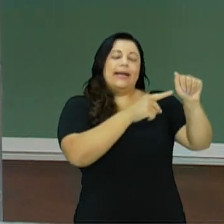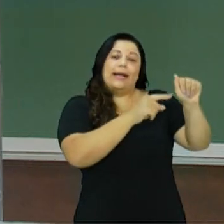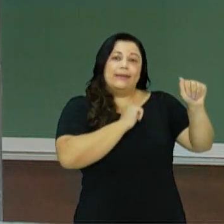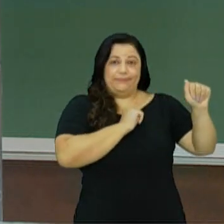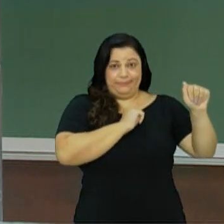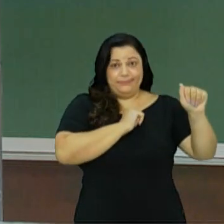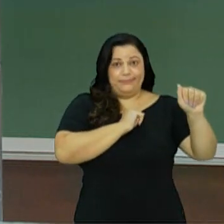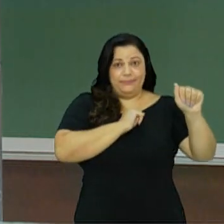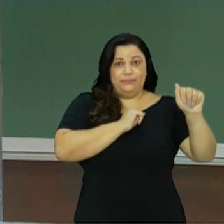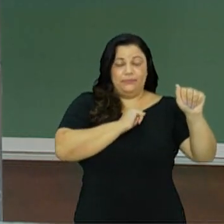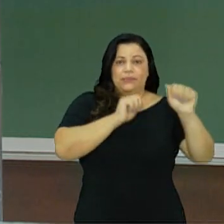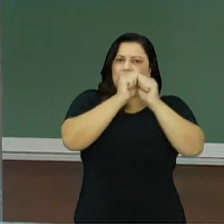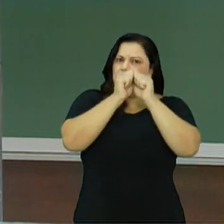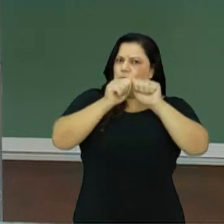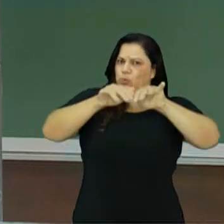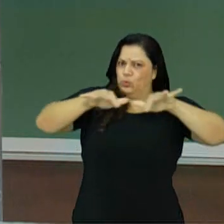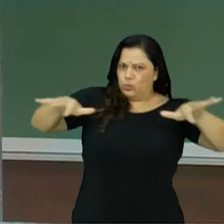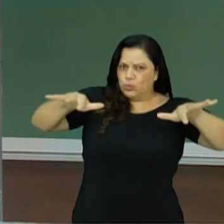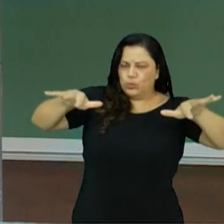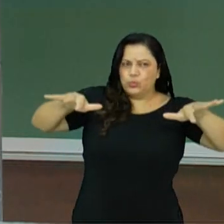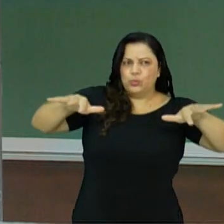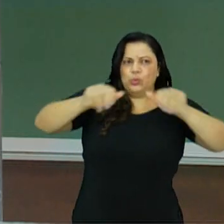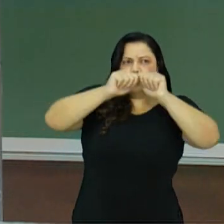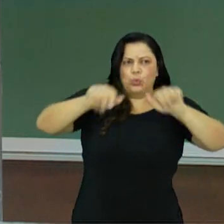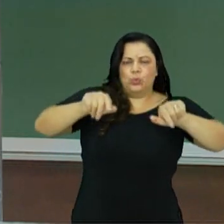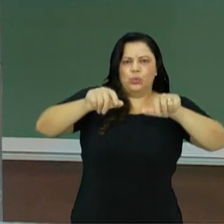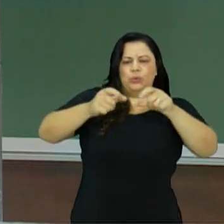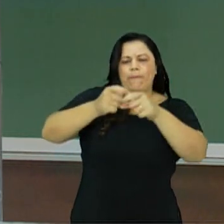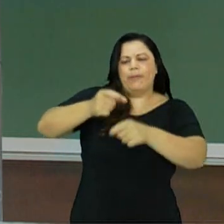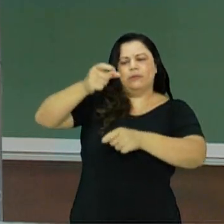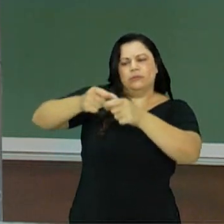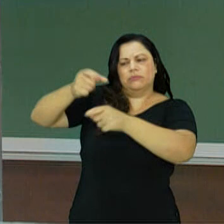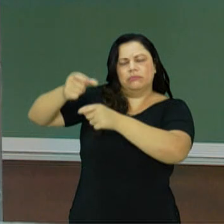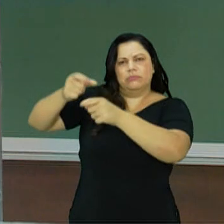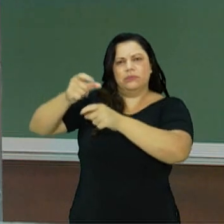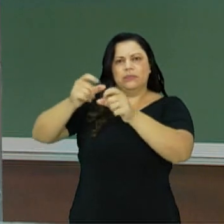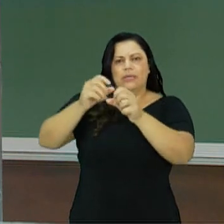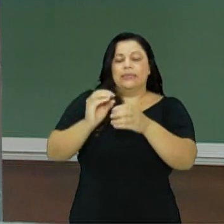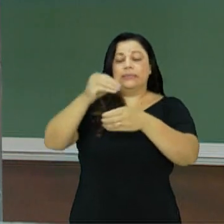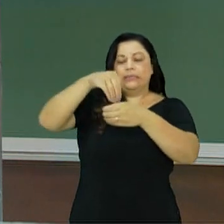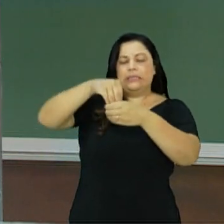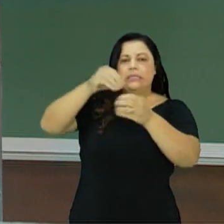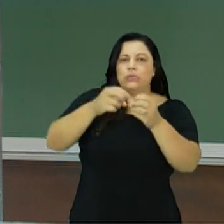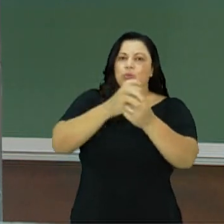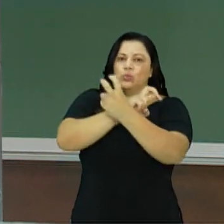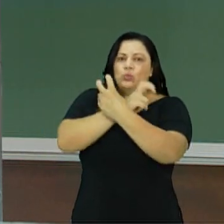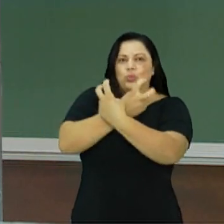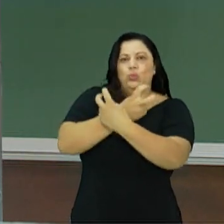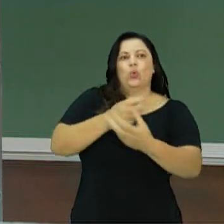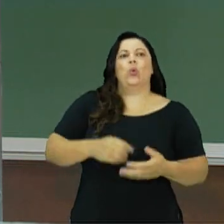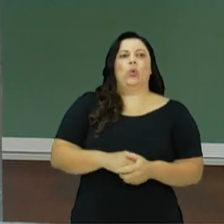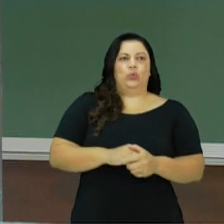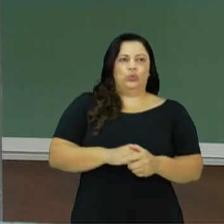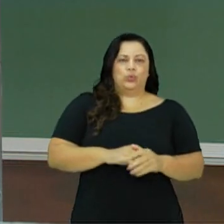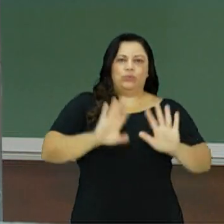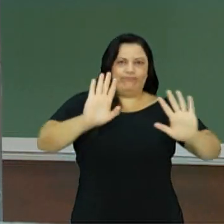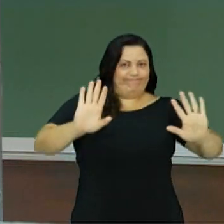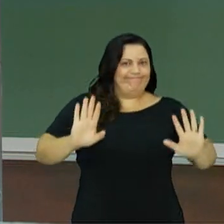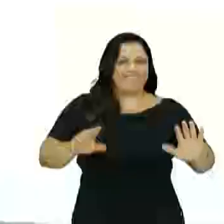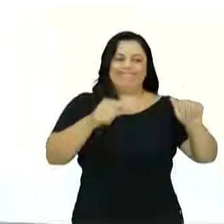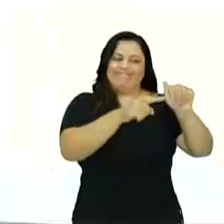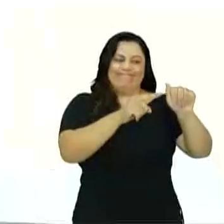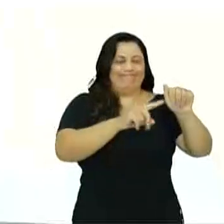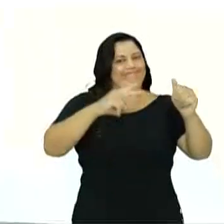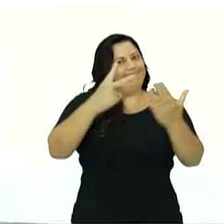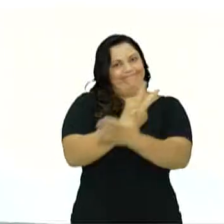Na verdade, eles difundem-se pelos canais, né, dentro do osso e não pela matriz, né? Portanto, a incorreta já é a primeira aqui,